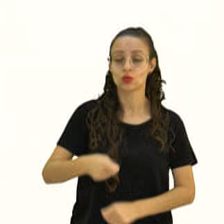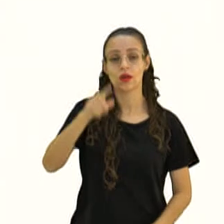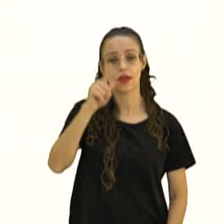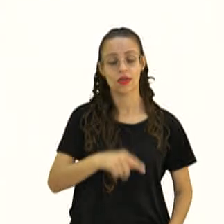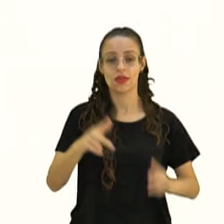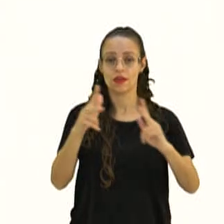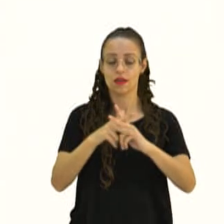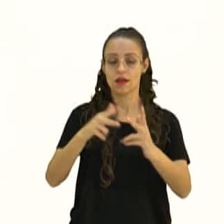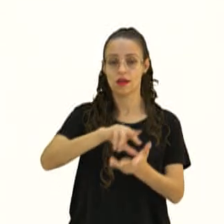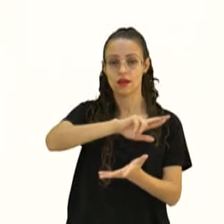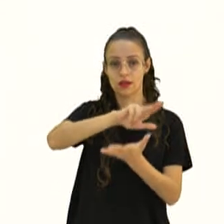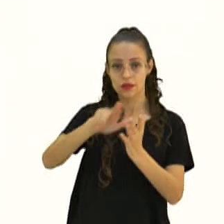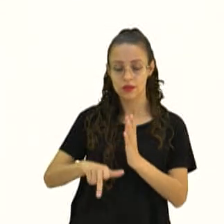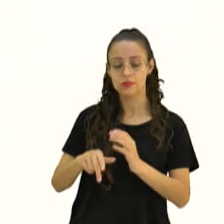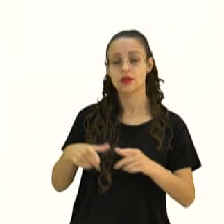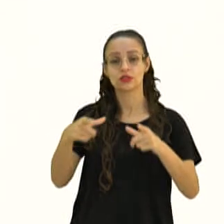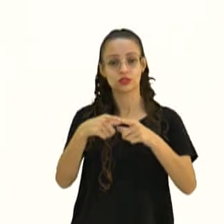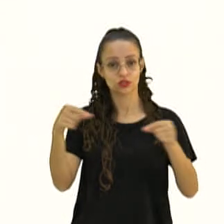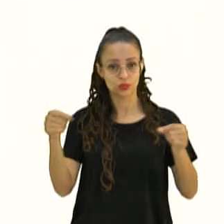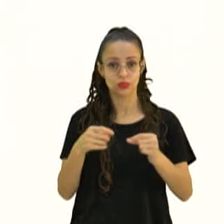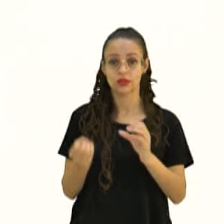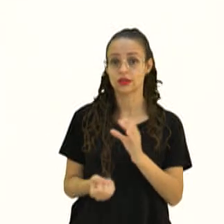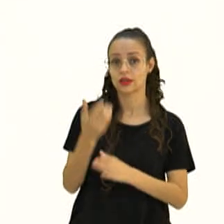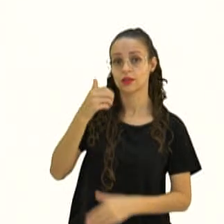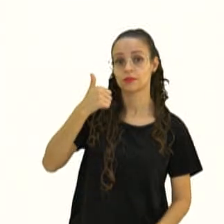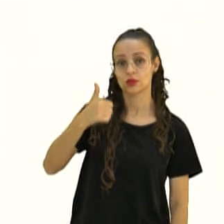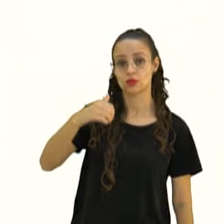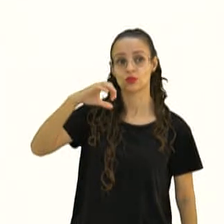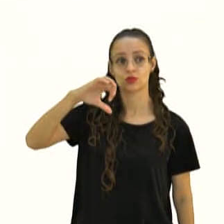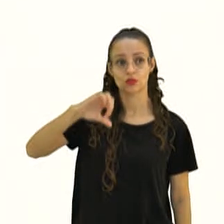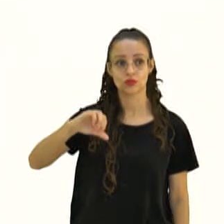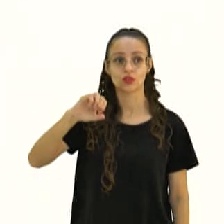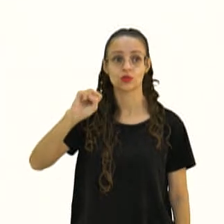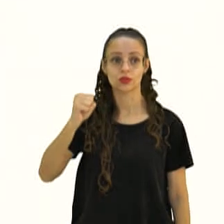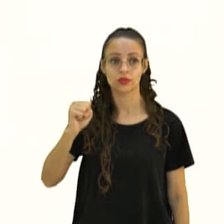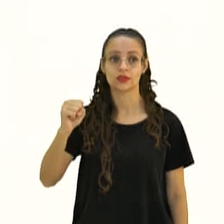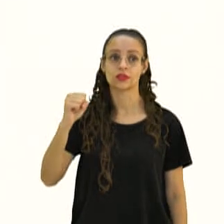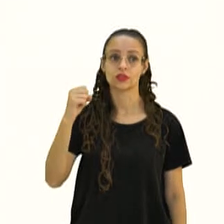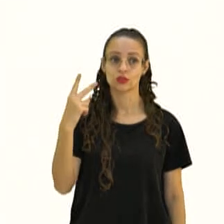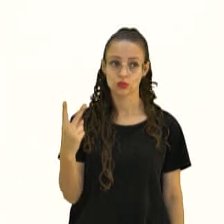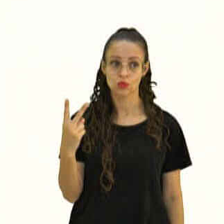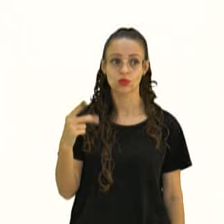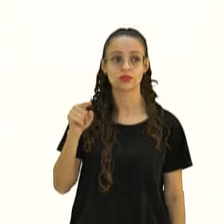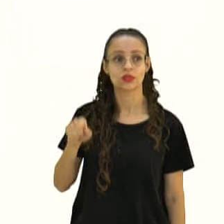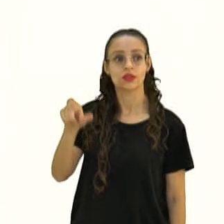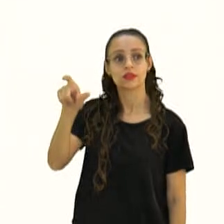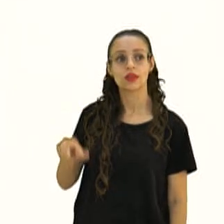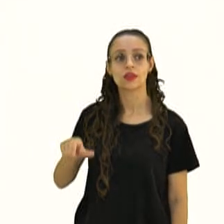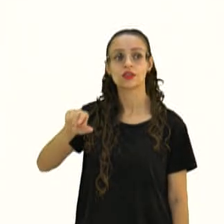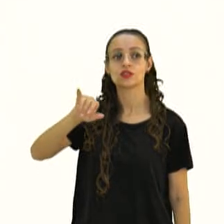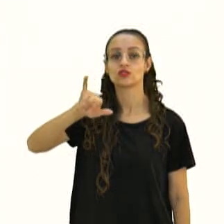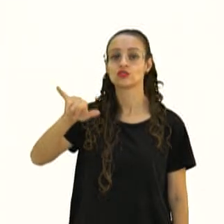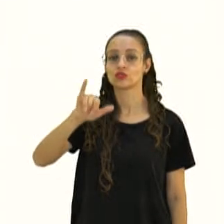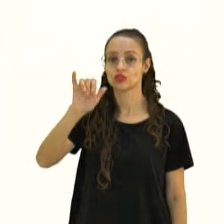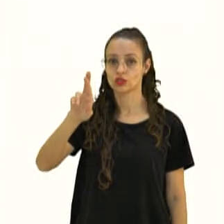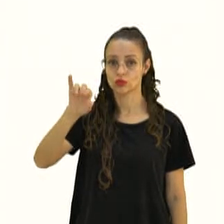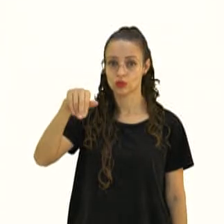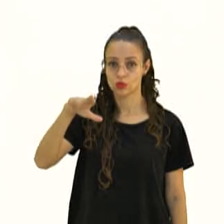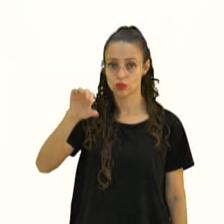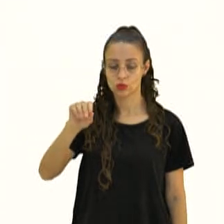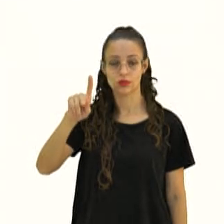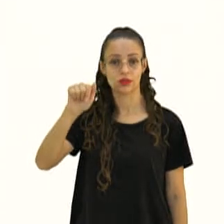japonesa criada em 1882 por Jigoro Kano, né. O judô é um esporte olímpico que hoje dá ênfase